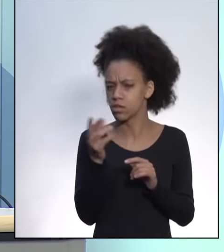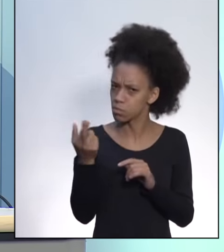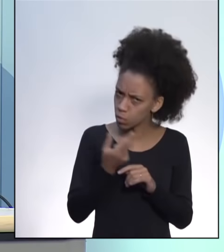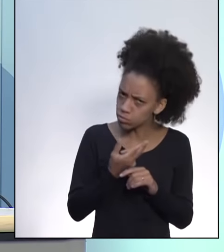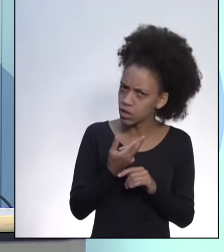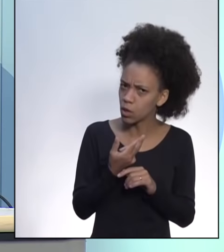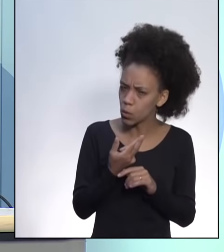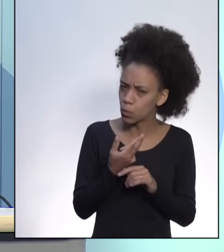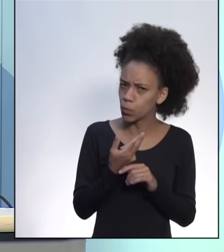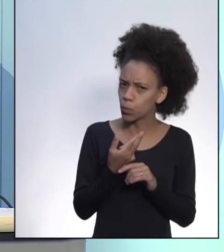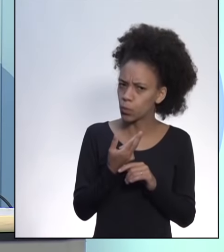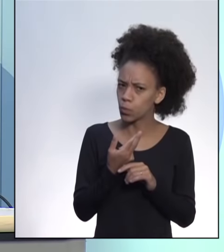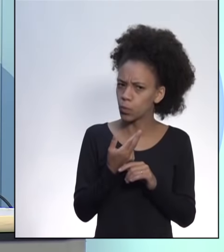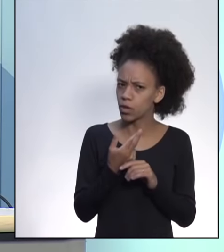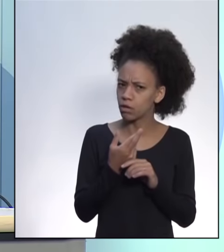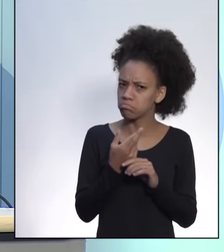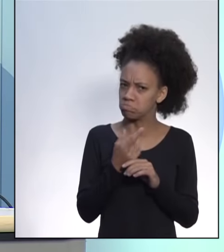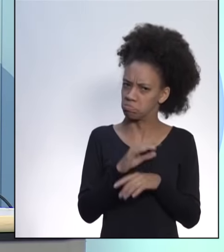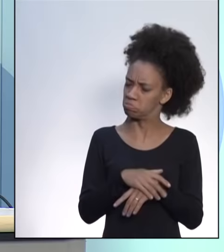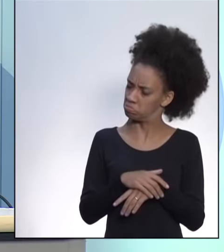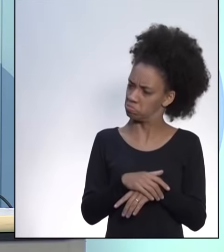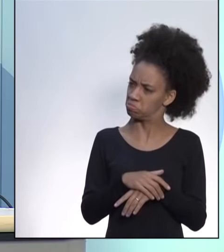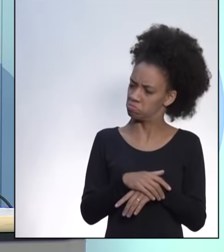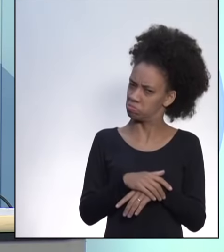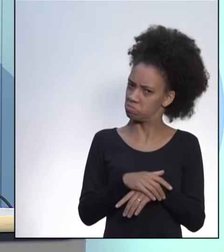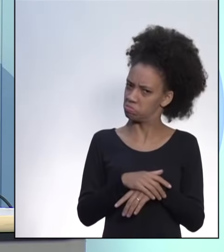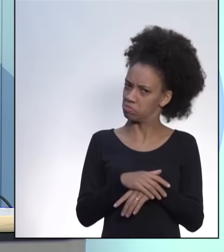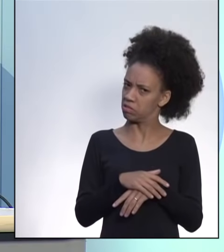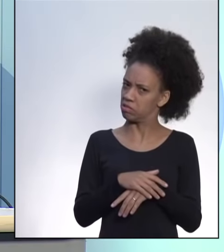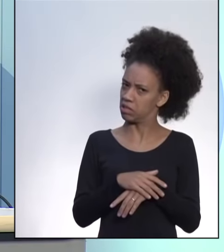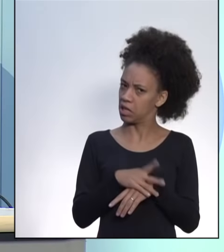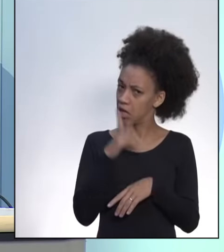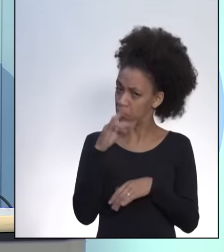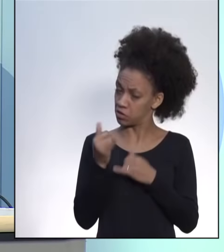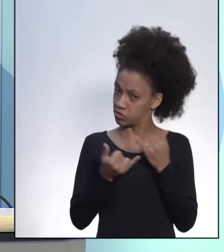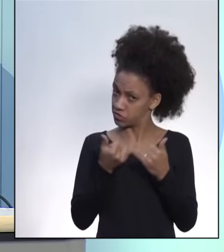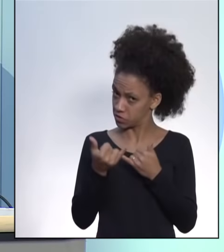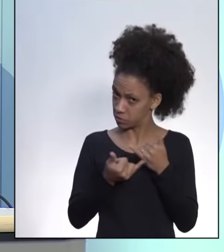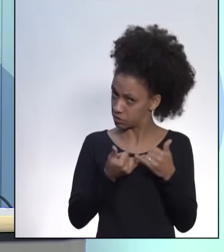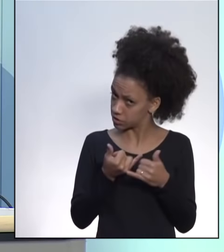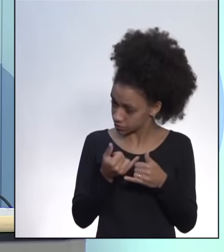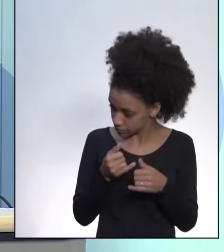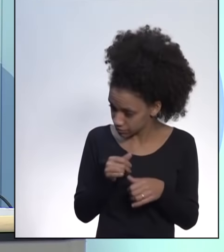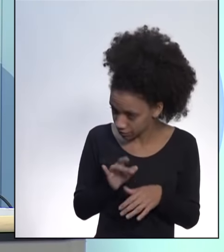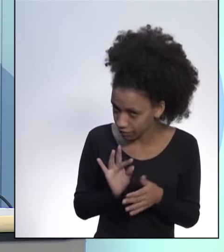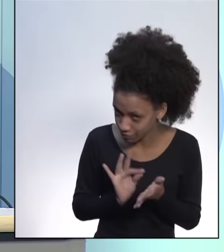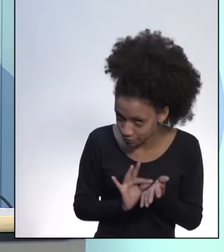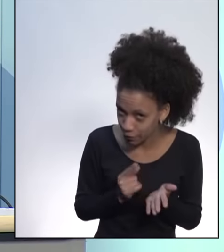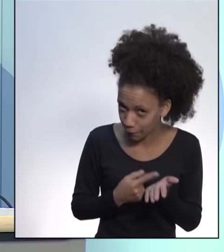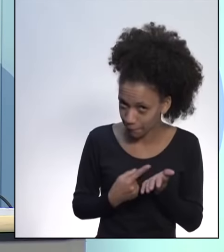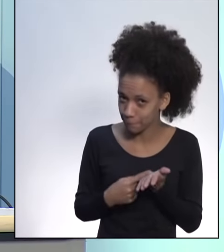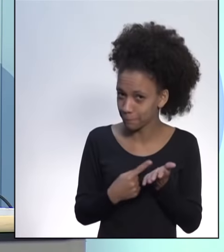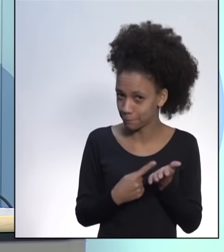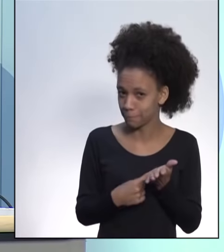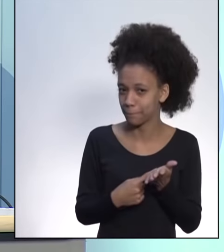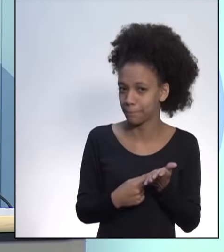aqui eu já até o marcos acho que vai fazer uma brincadeira tá marcos derar sites ruins